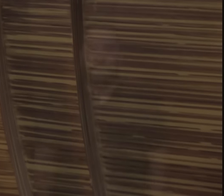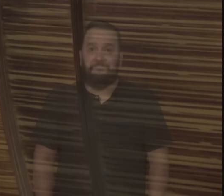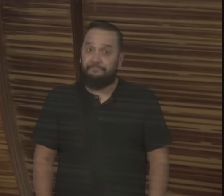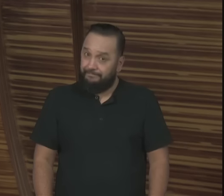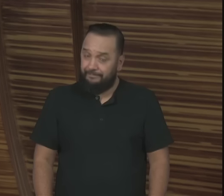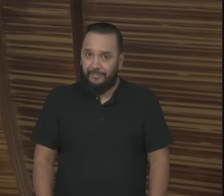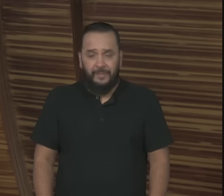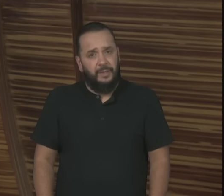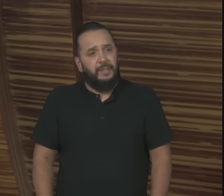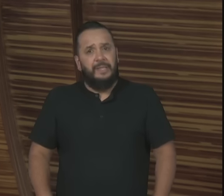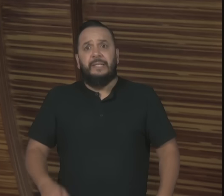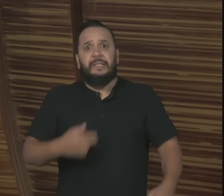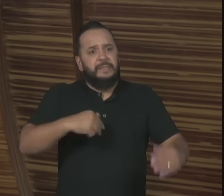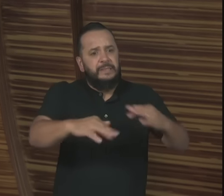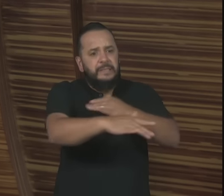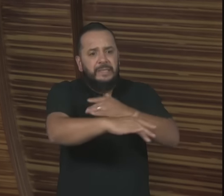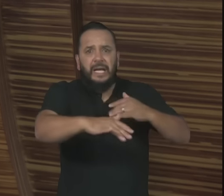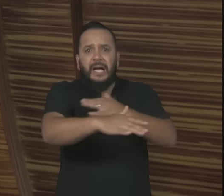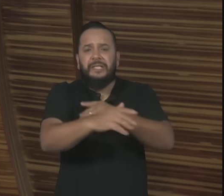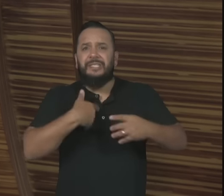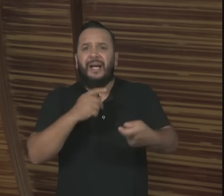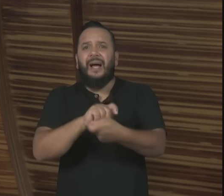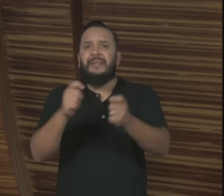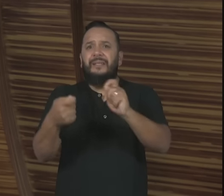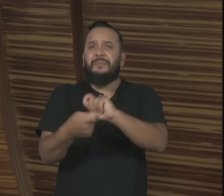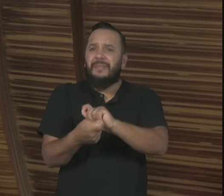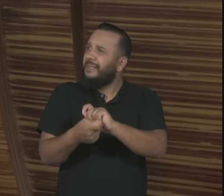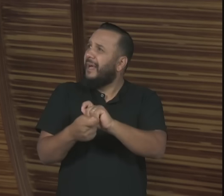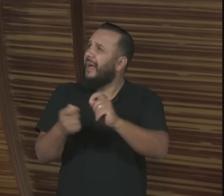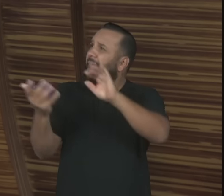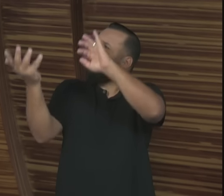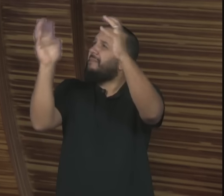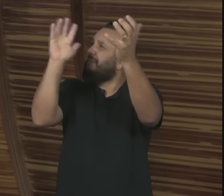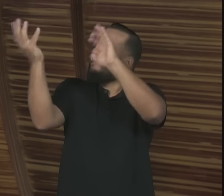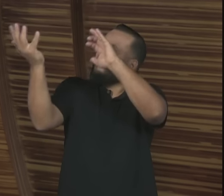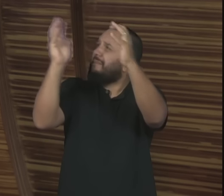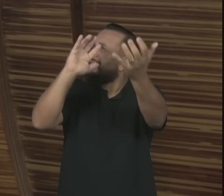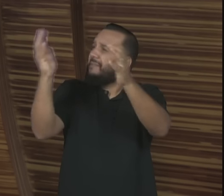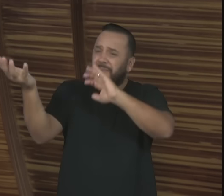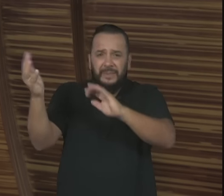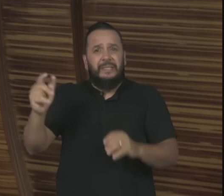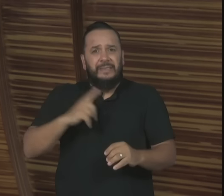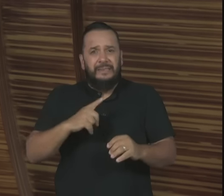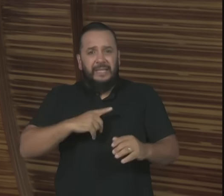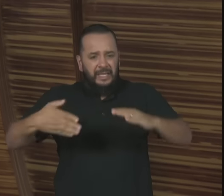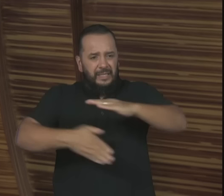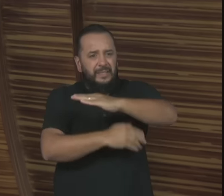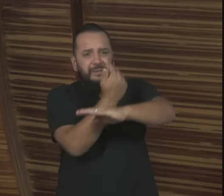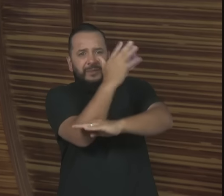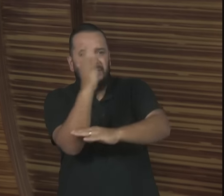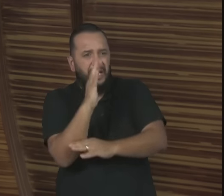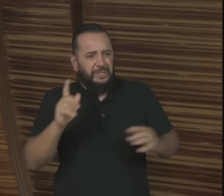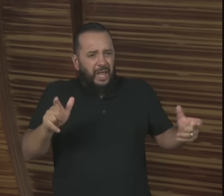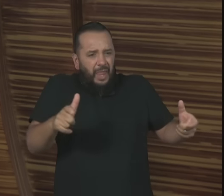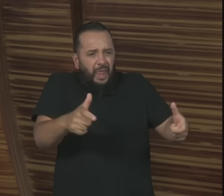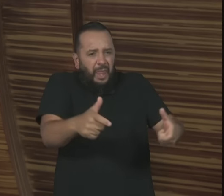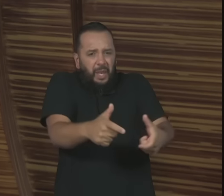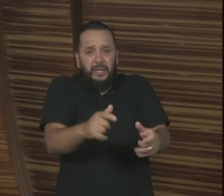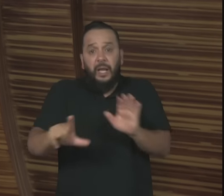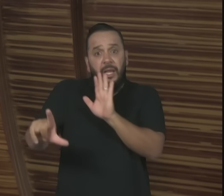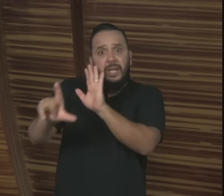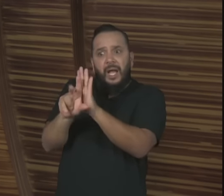Como adaptar as cidades à crise climática, a perda da biodiversidade, o desmonte da lei de licenciamento ambiental e